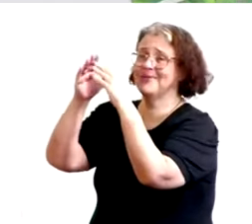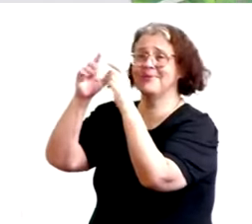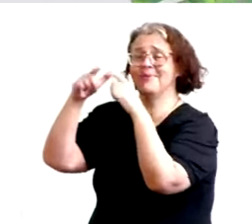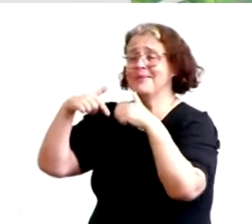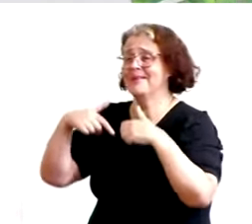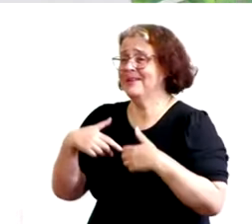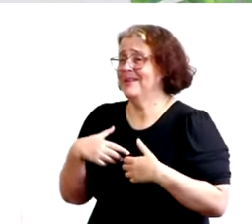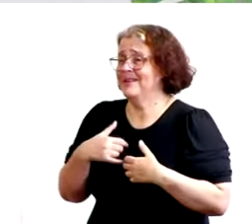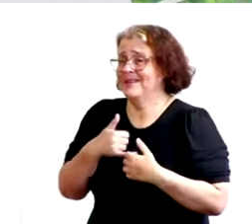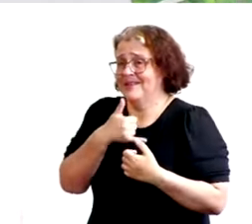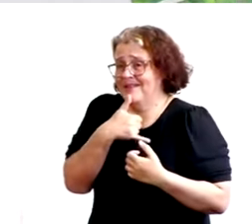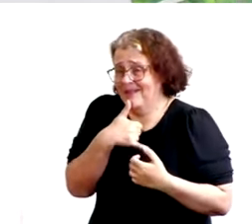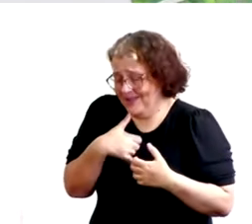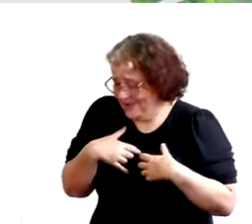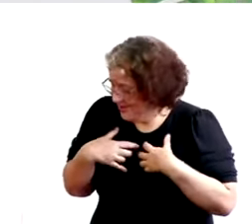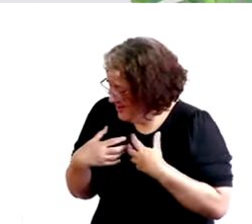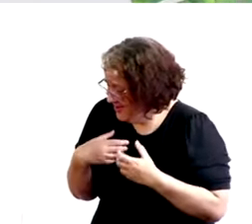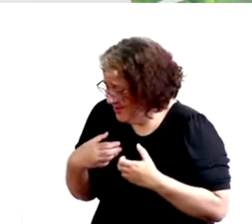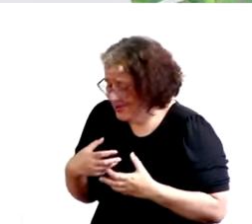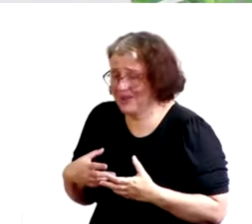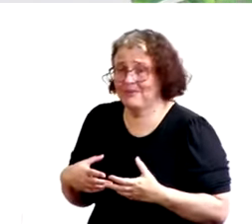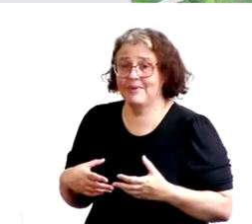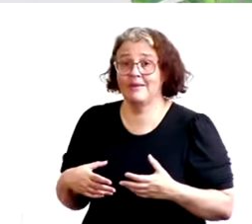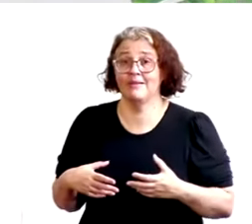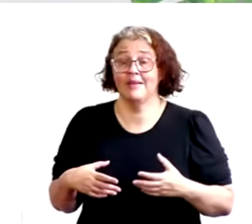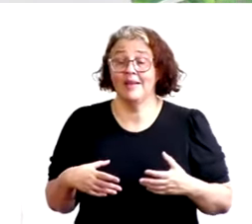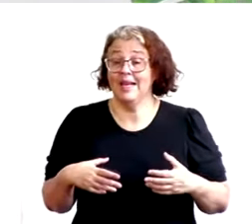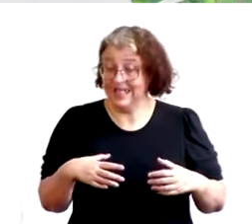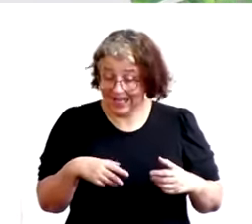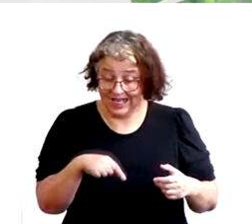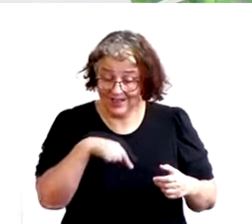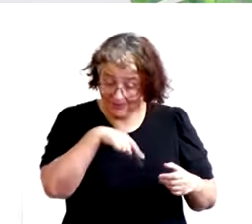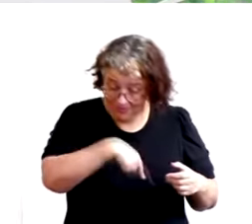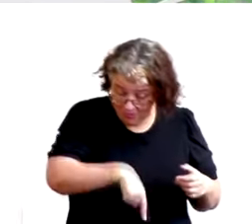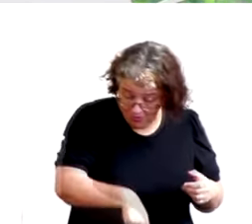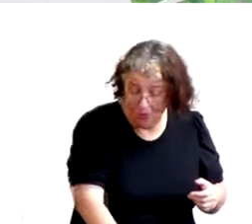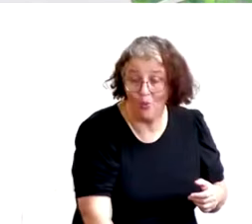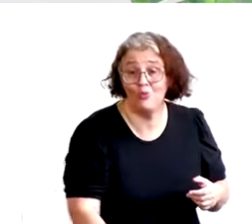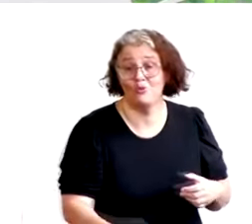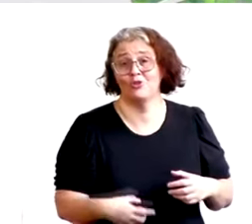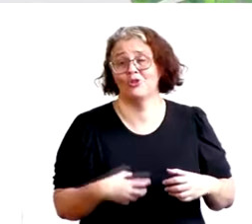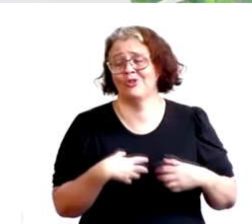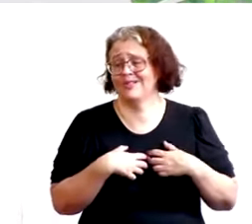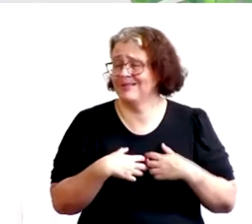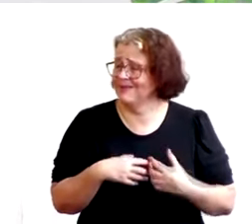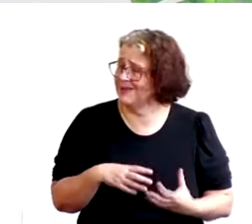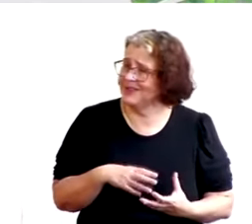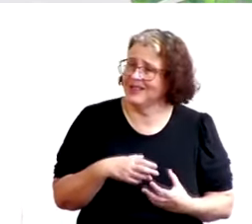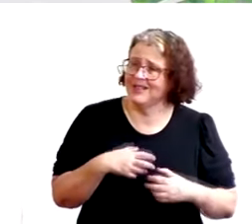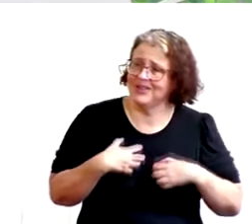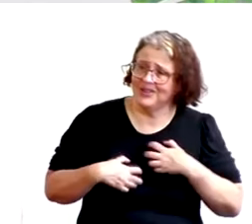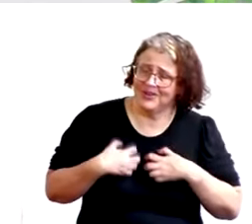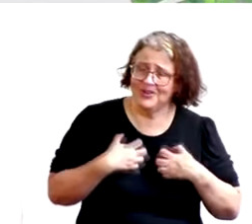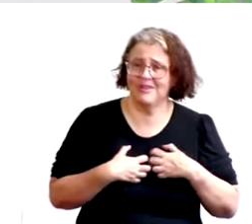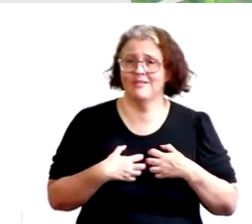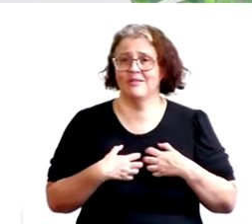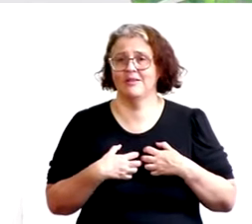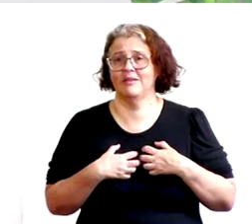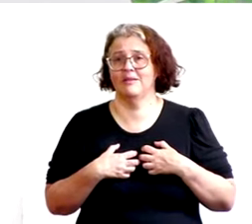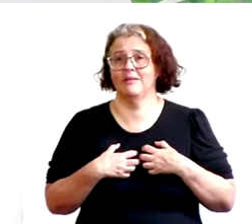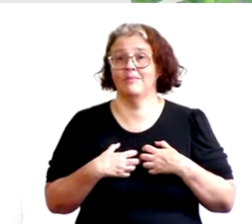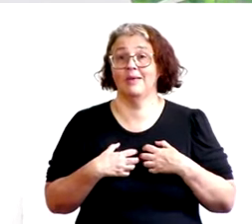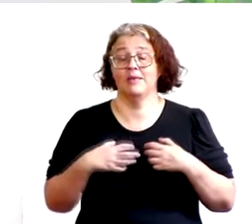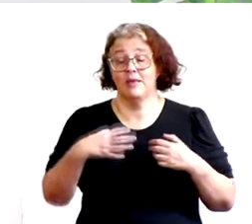chegando no fundo do poço em termos de aflição e angústia mas as suas emoções não estão sendo inimigas